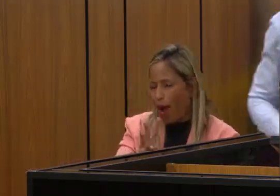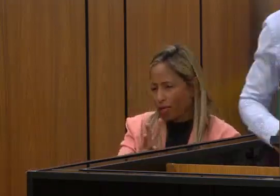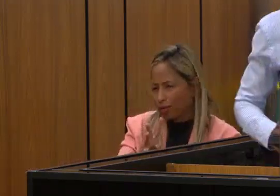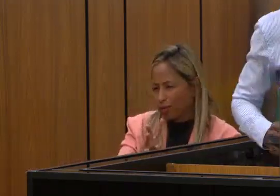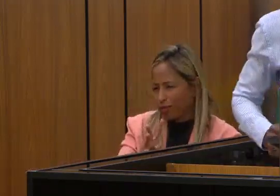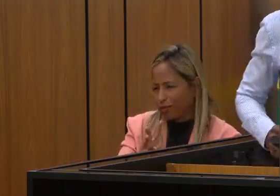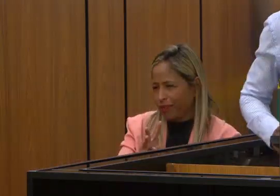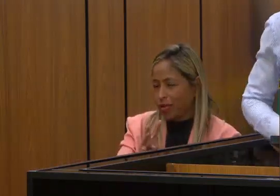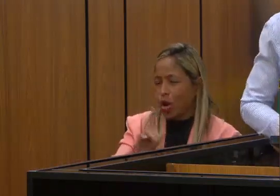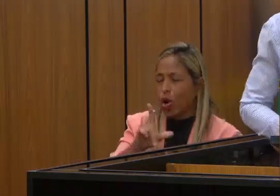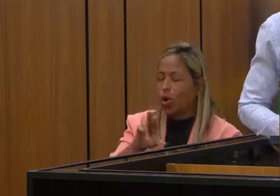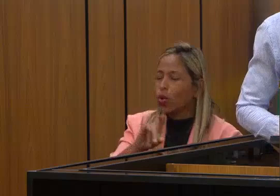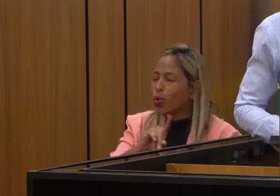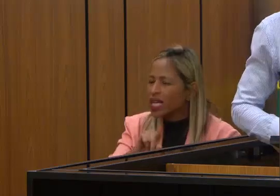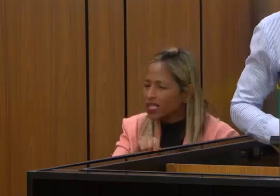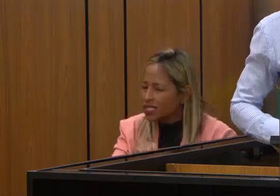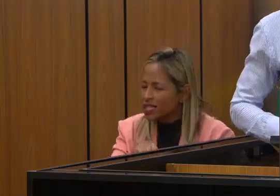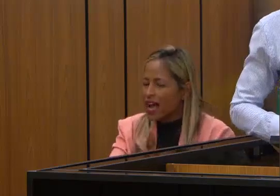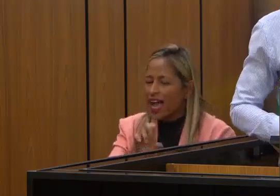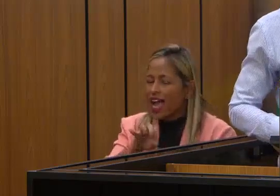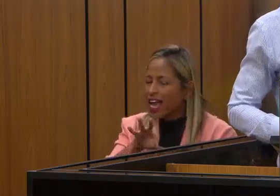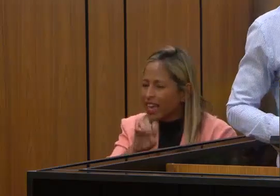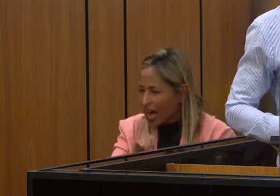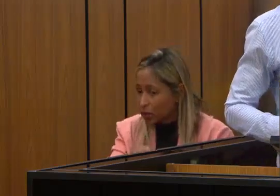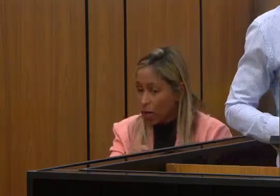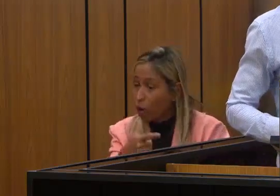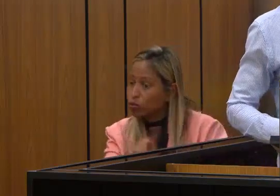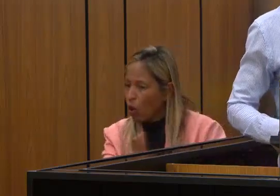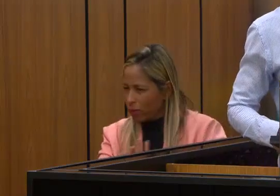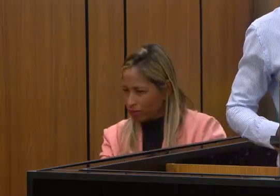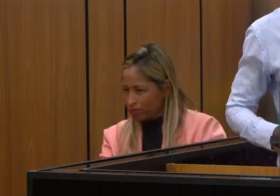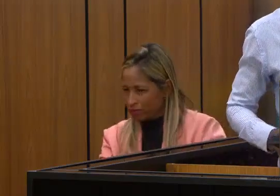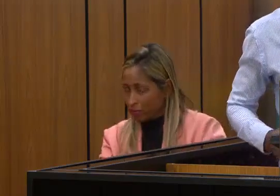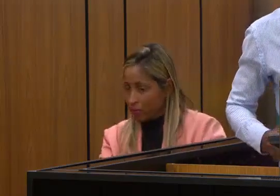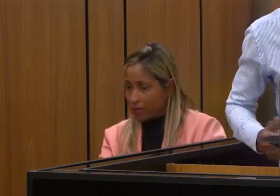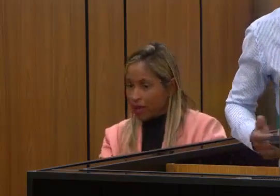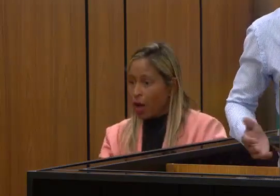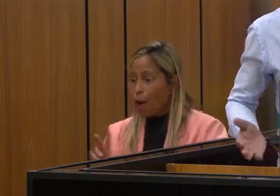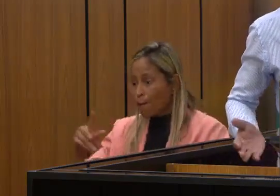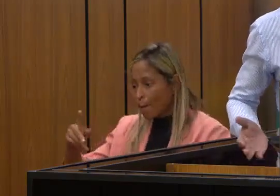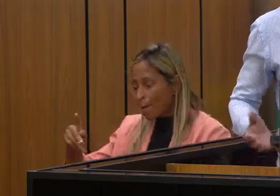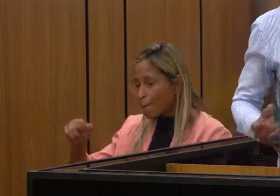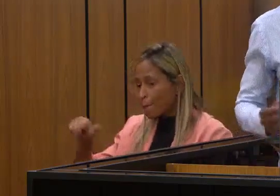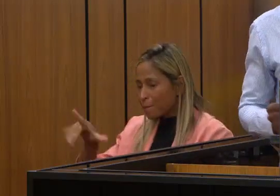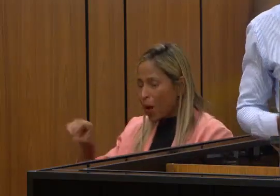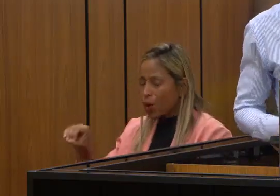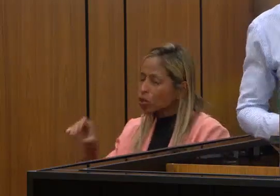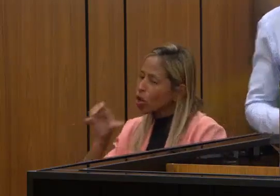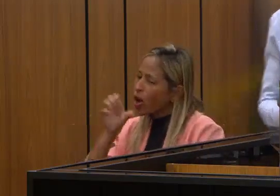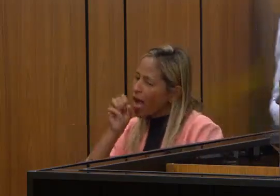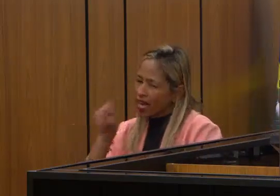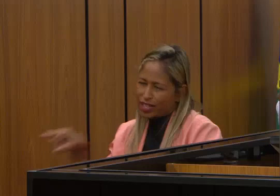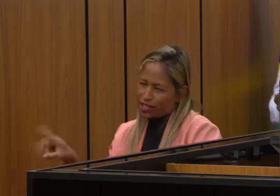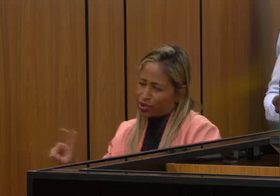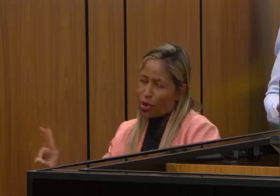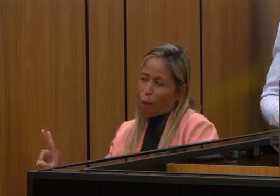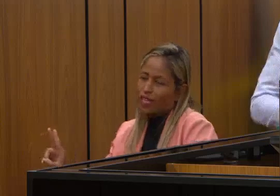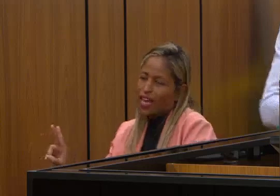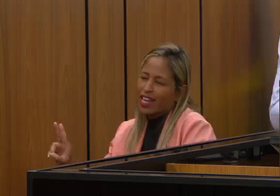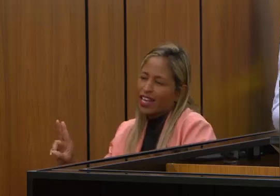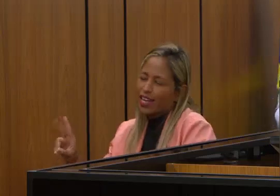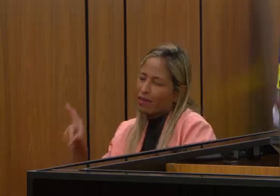Luiz Rafael e mais os outros dois Então gostaria que a delegada não tá aí mas como é uma fala